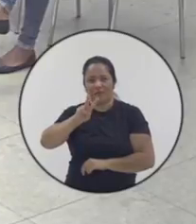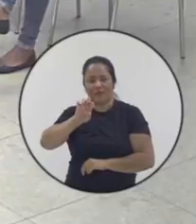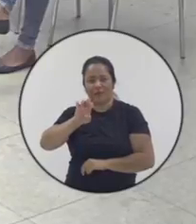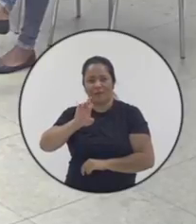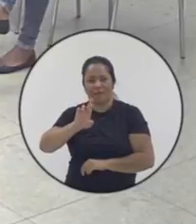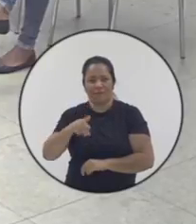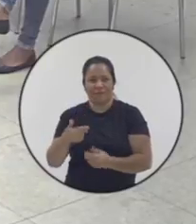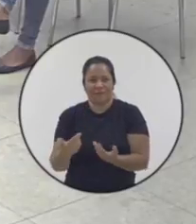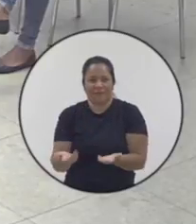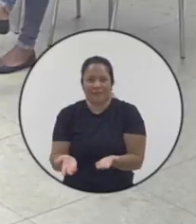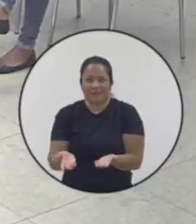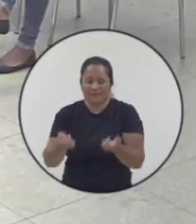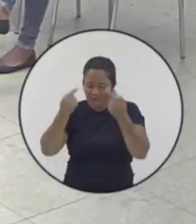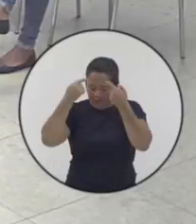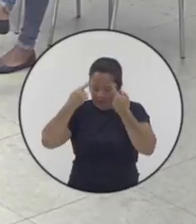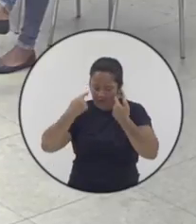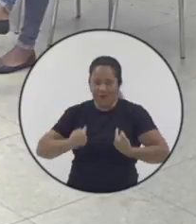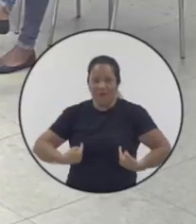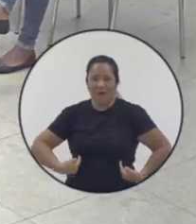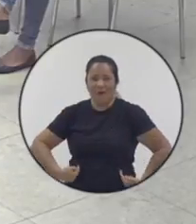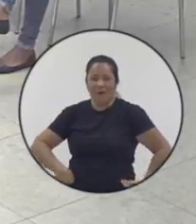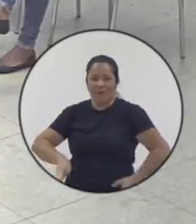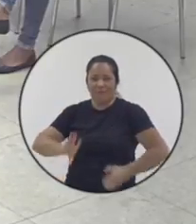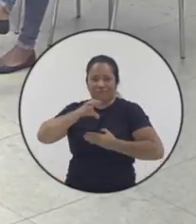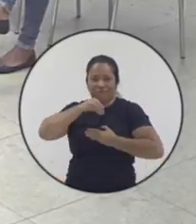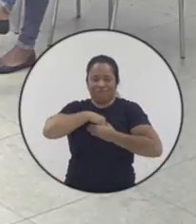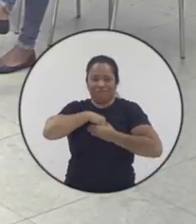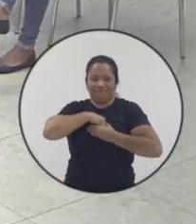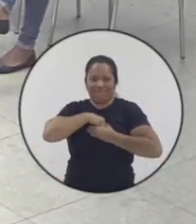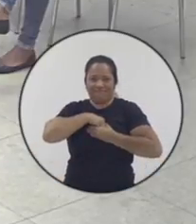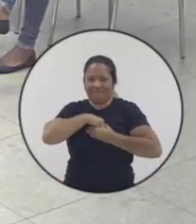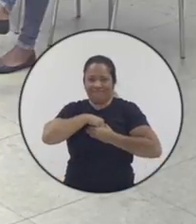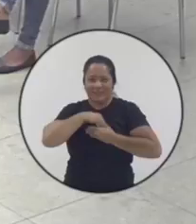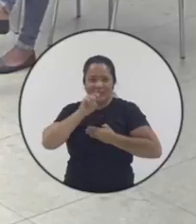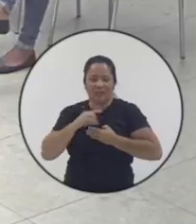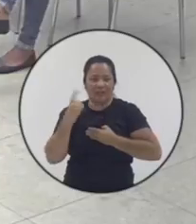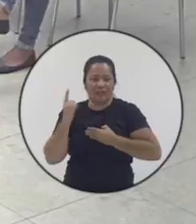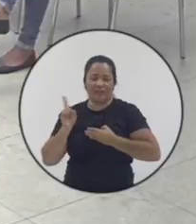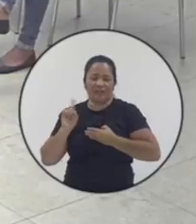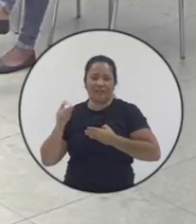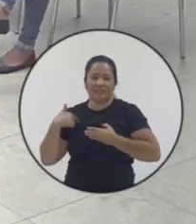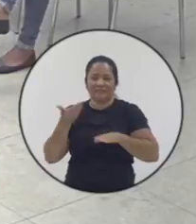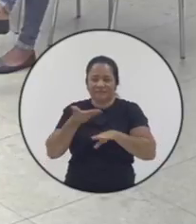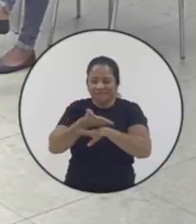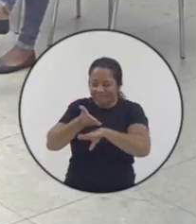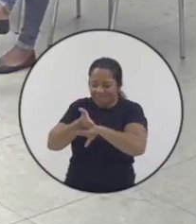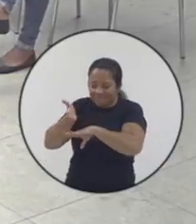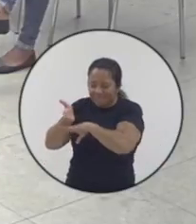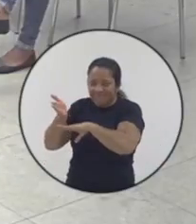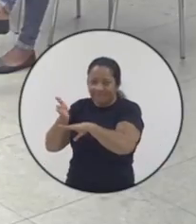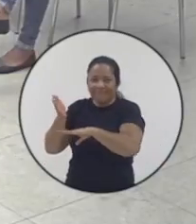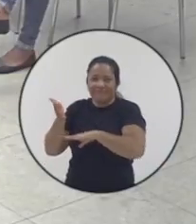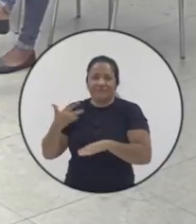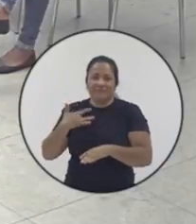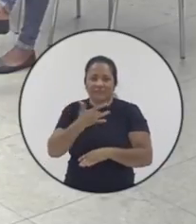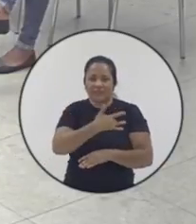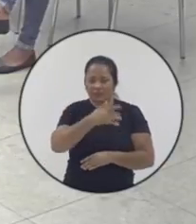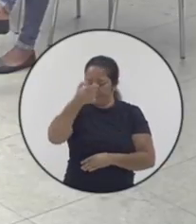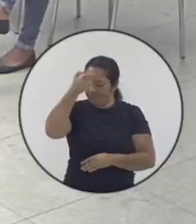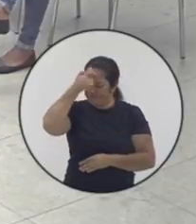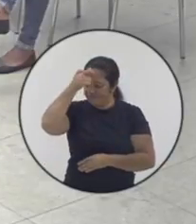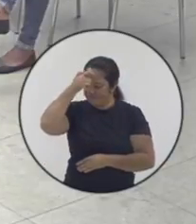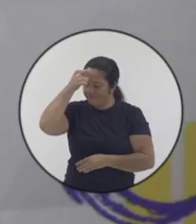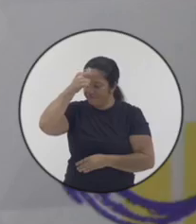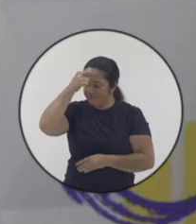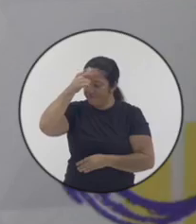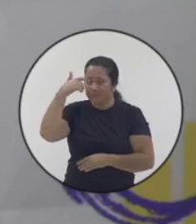corpo inviolado, sobreviver de permanecer nos espaços que também... Sobreviver de permanecer com sanidade mental, sem também adoecer, devido